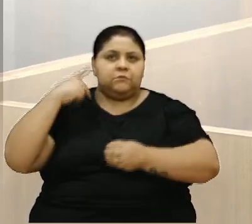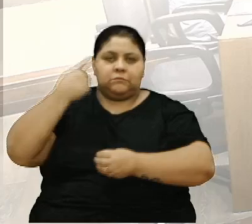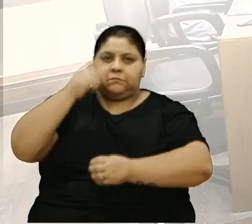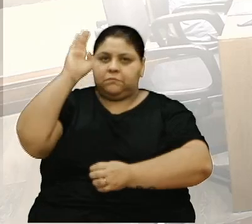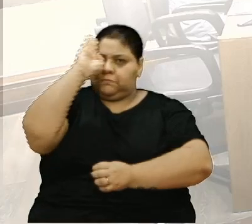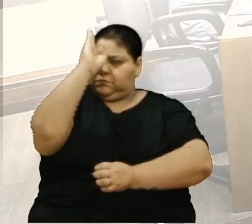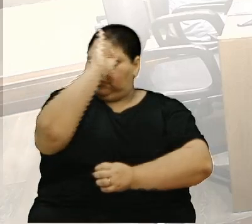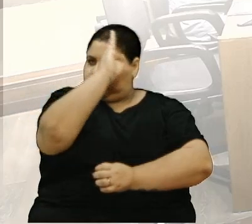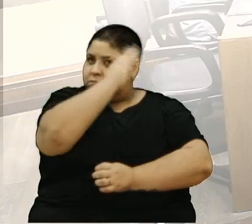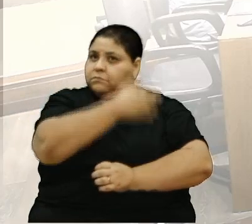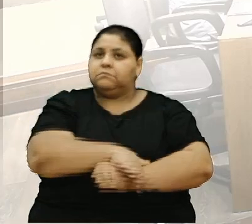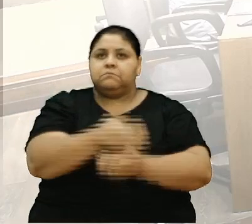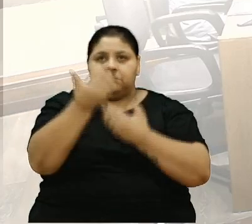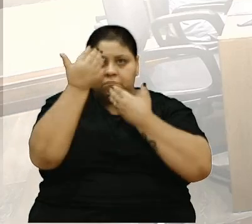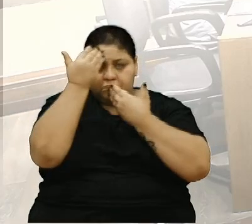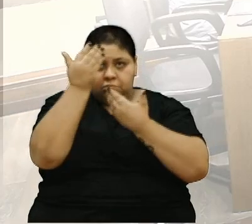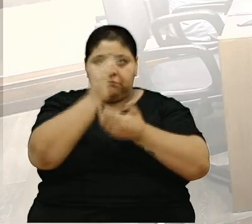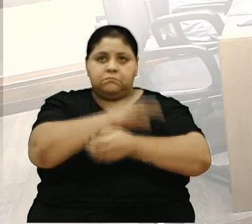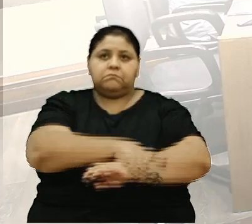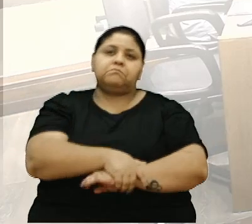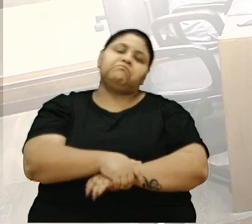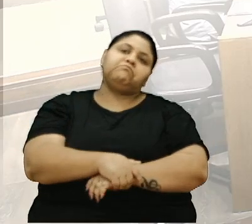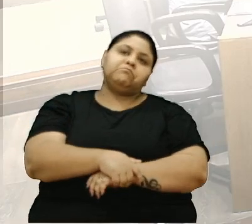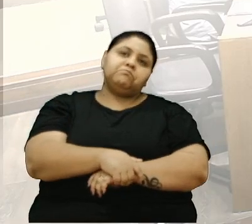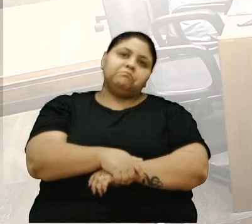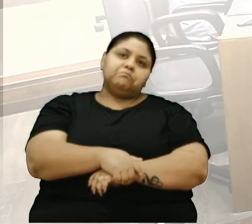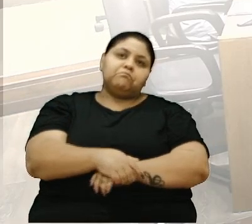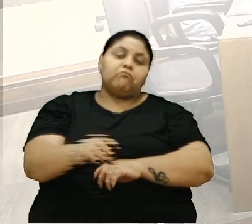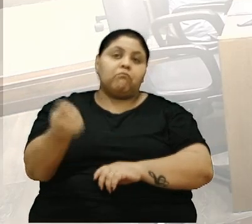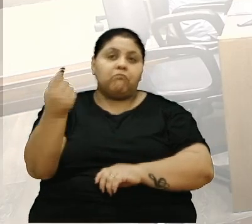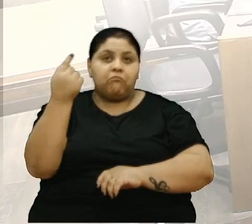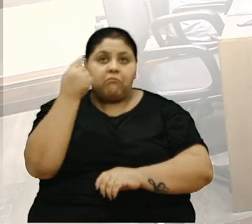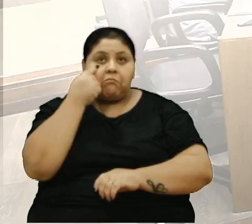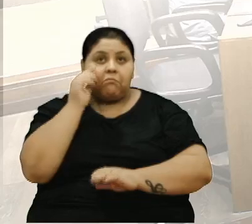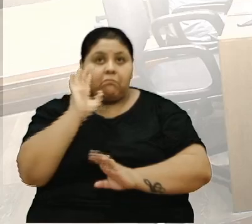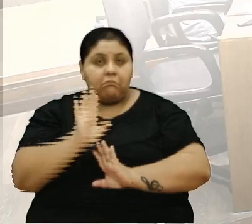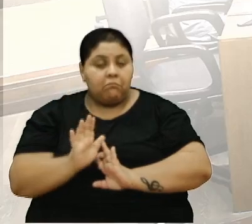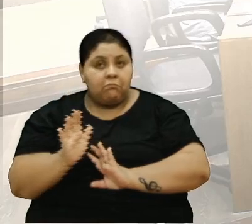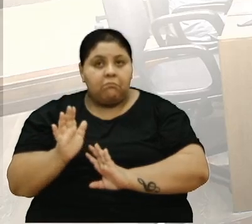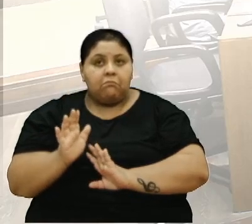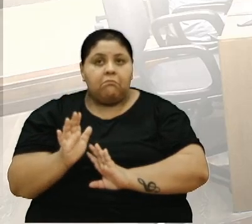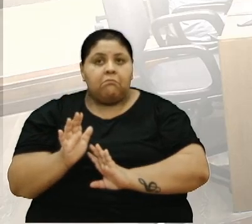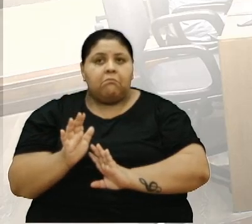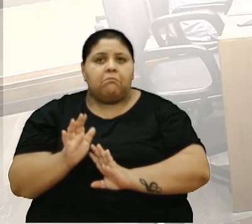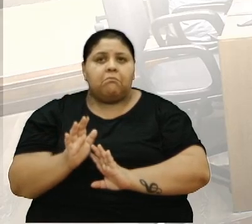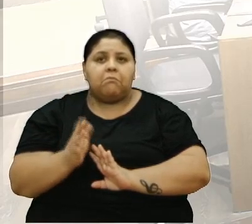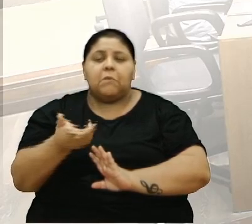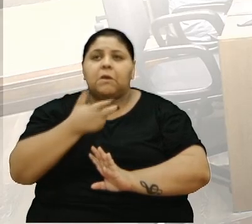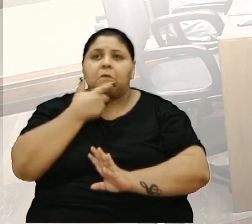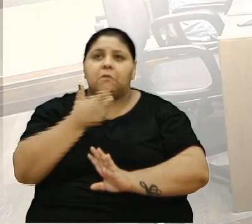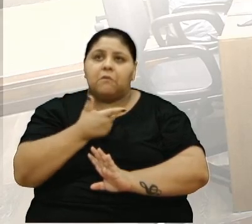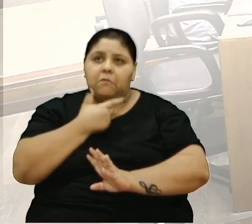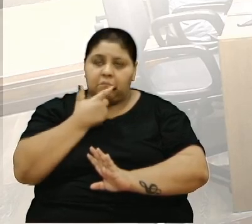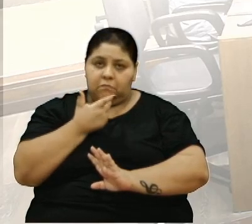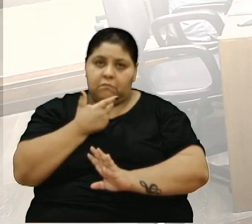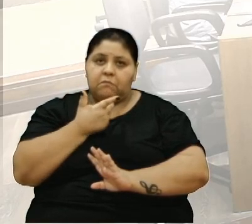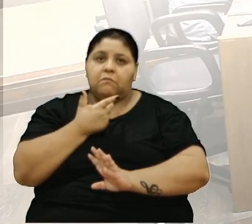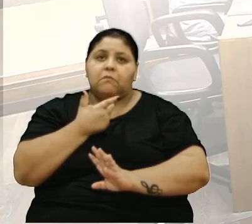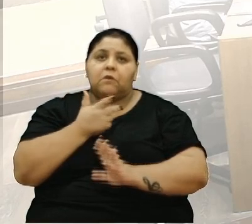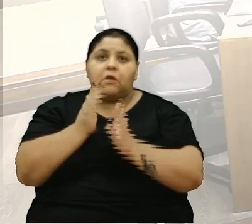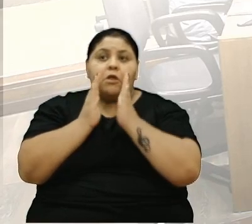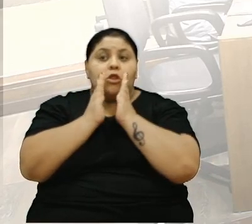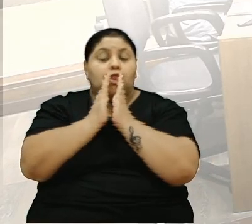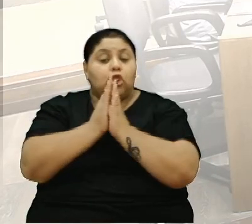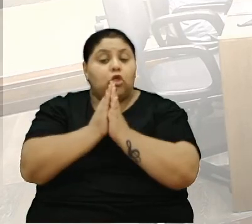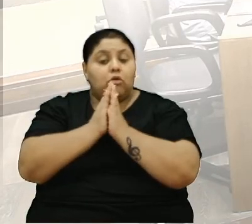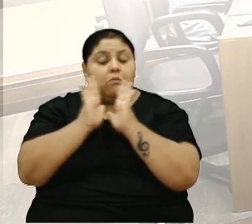Bressan. Obrigado, vereador Juliano. Olha, vereador Juliano, eu vou dizer para o senhor que tomara que